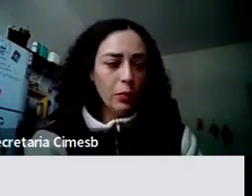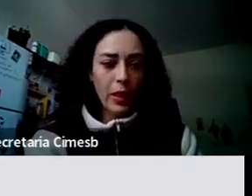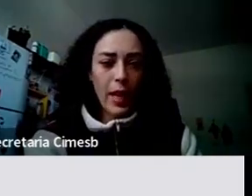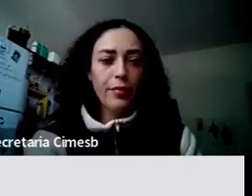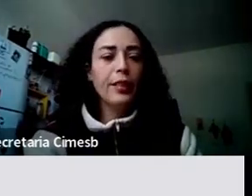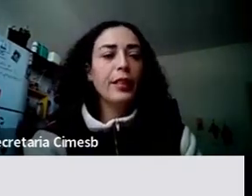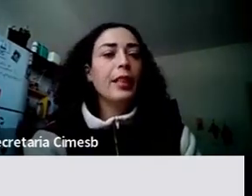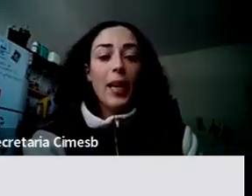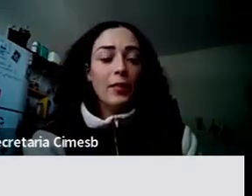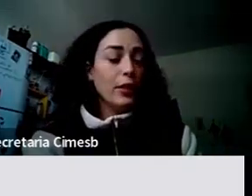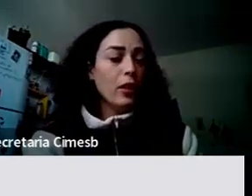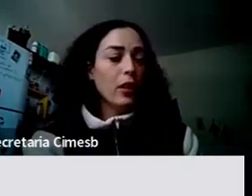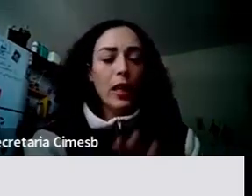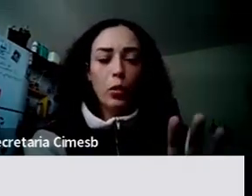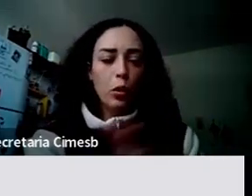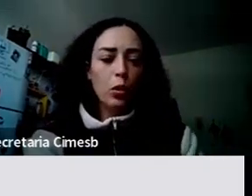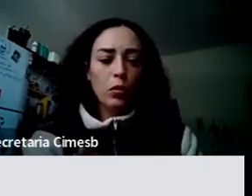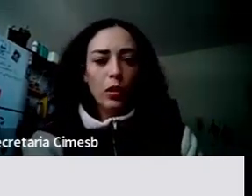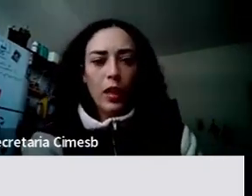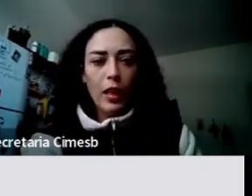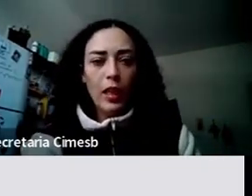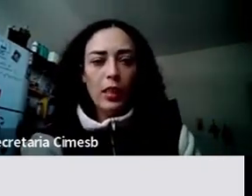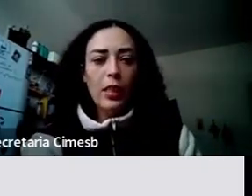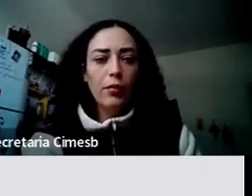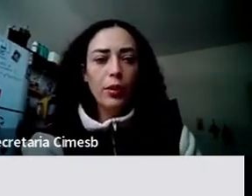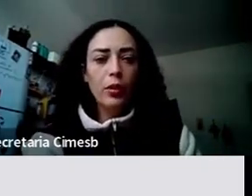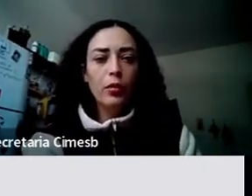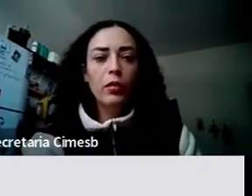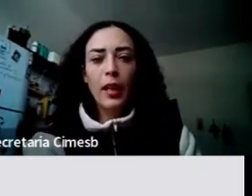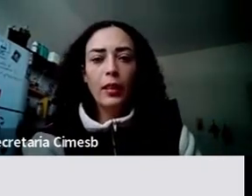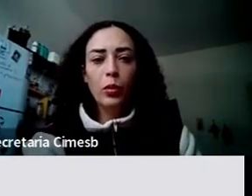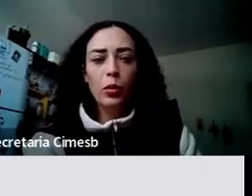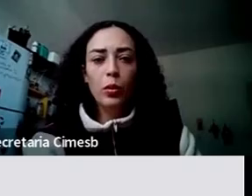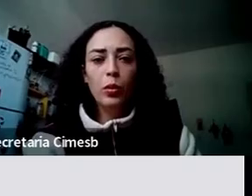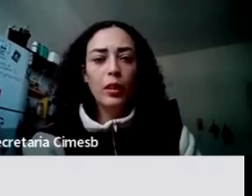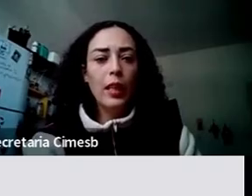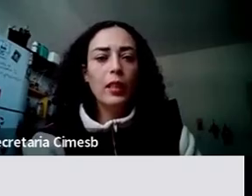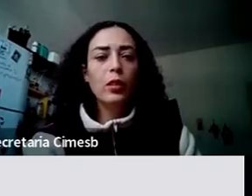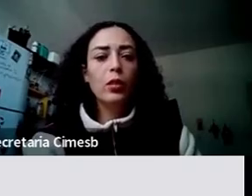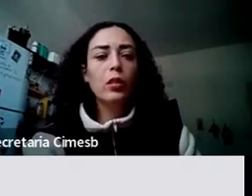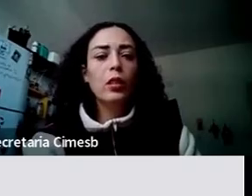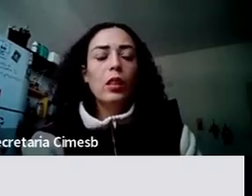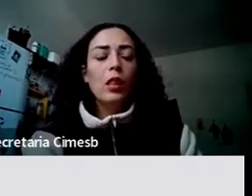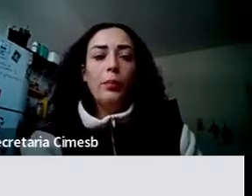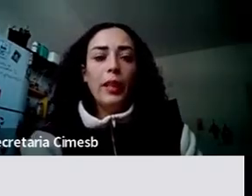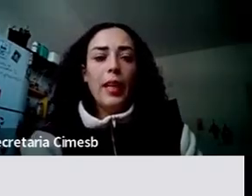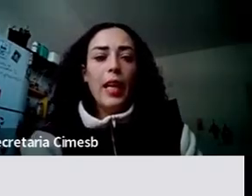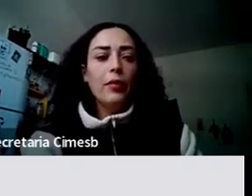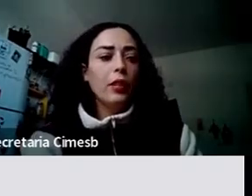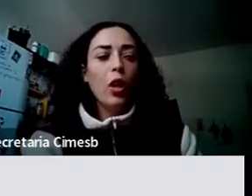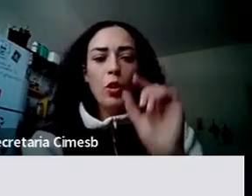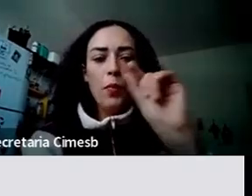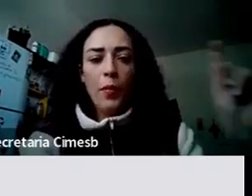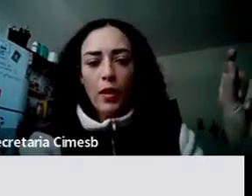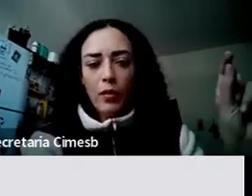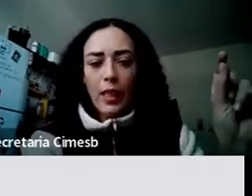para vocês o PDF, mas se você colocar no Google livro Despertar do Silêncio em